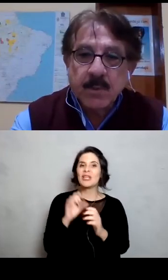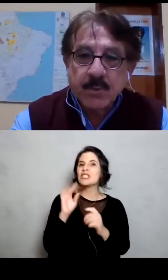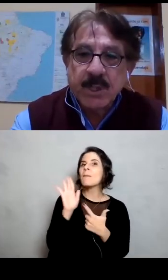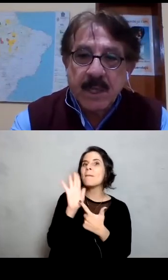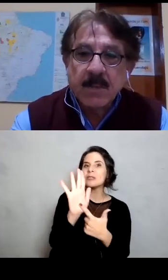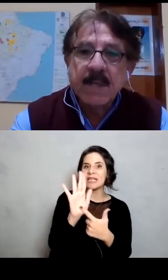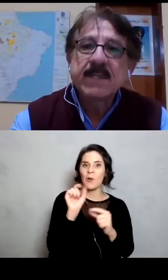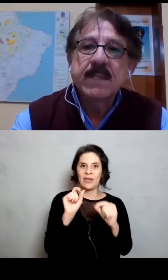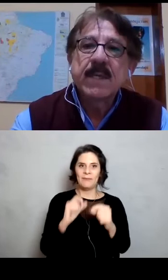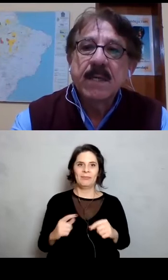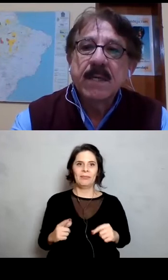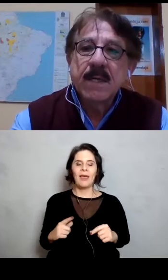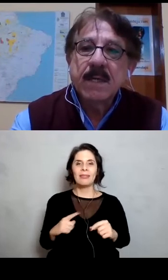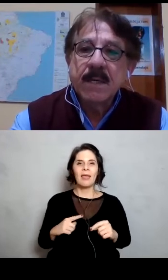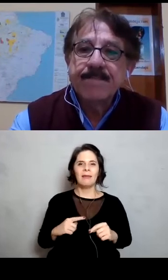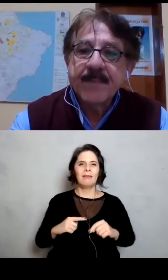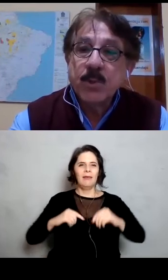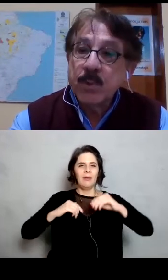aí um conjunto de línguas